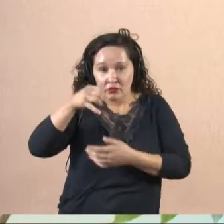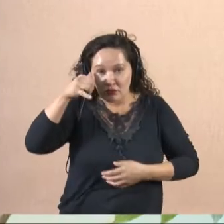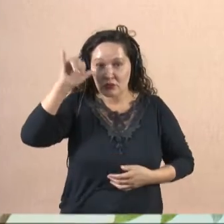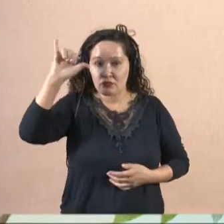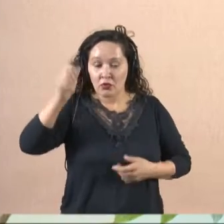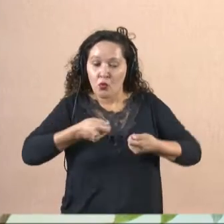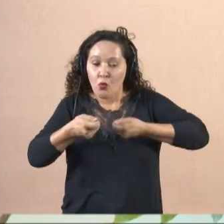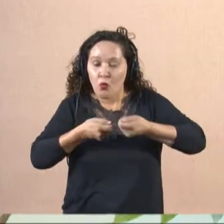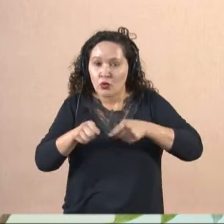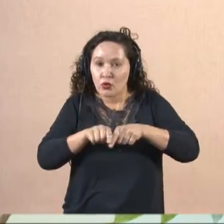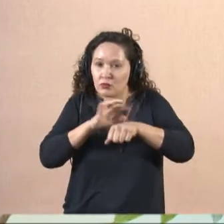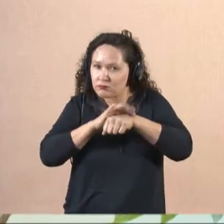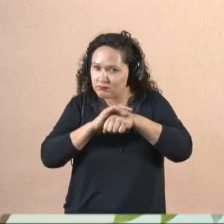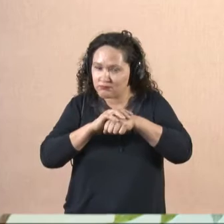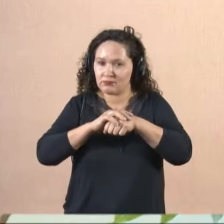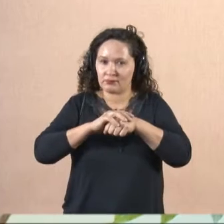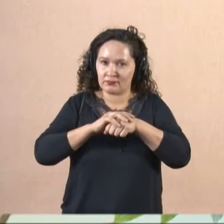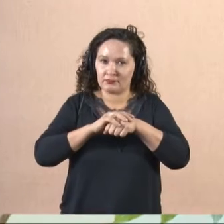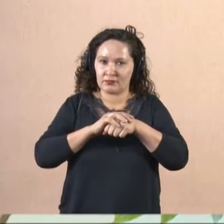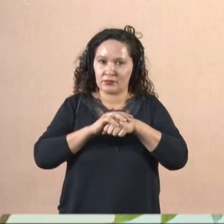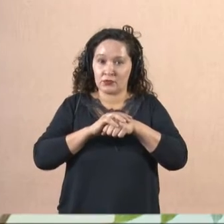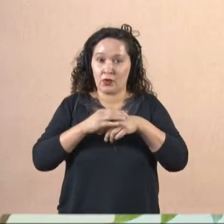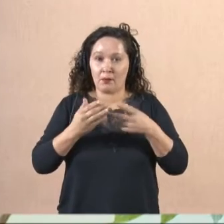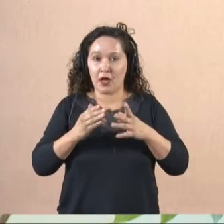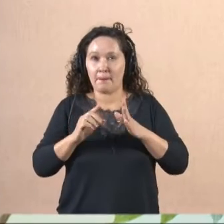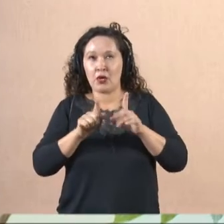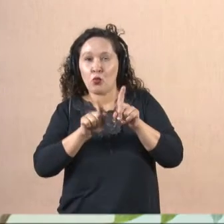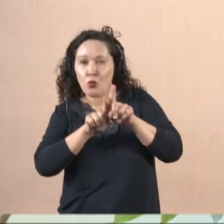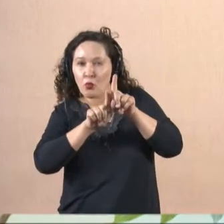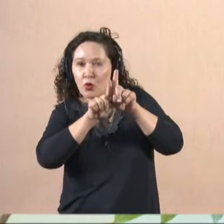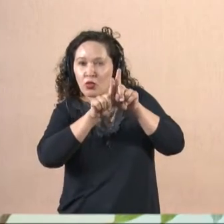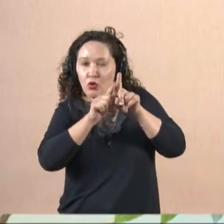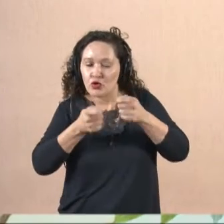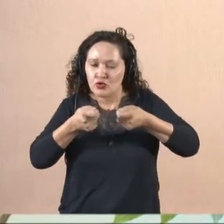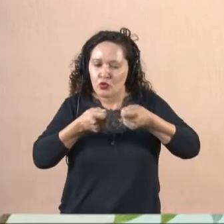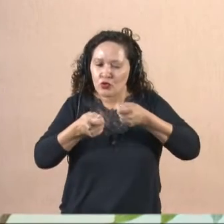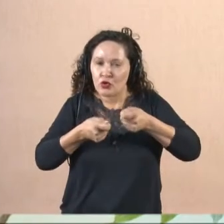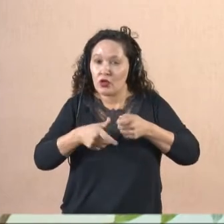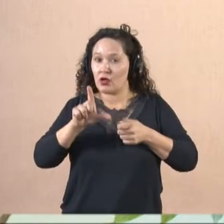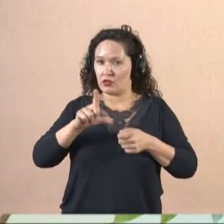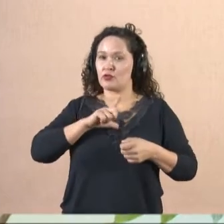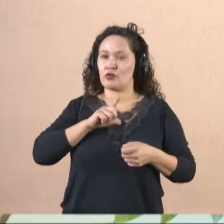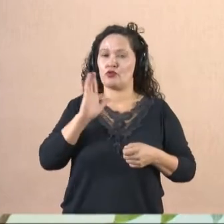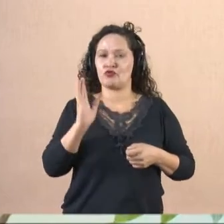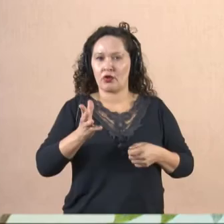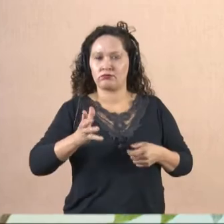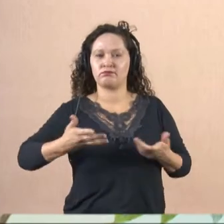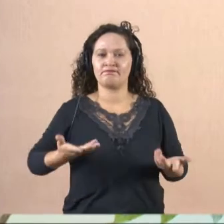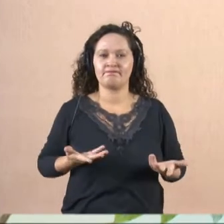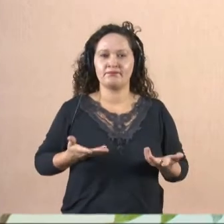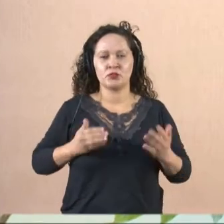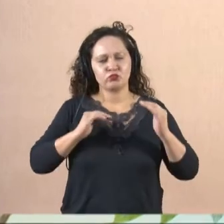prevenção e controle das doenças uma torre de controle que já tinha e o